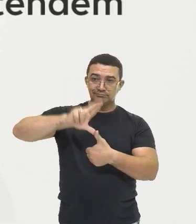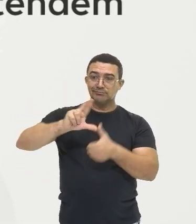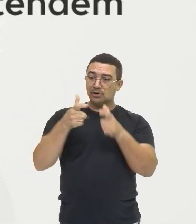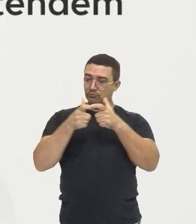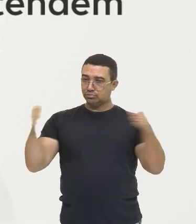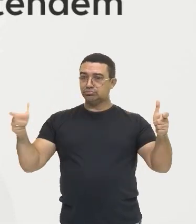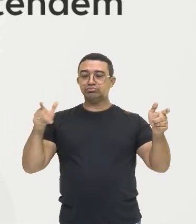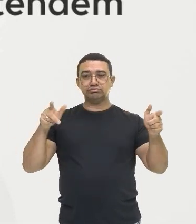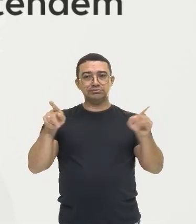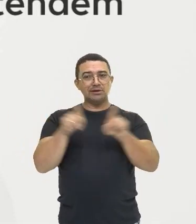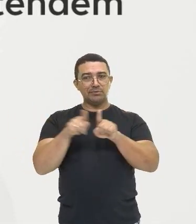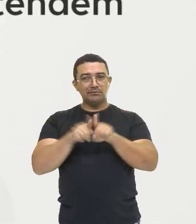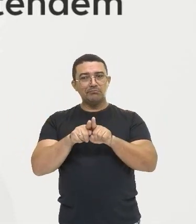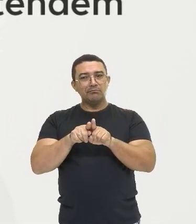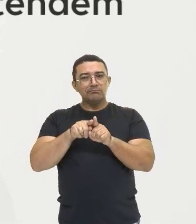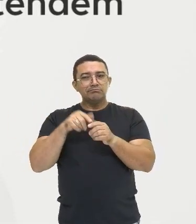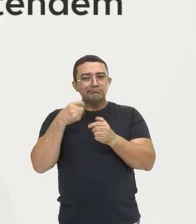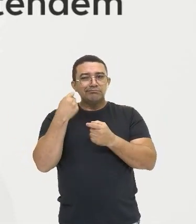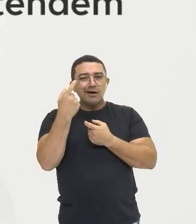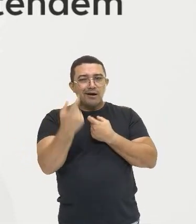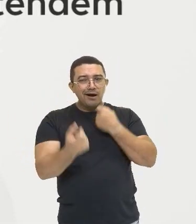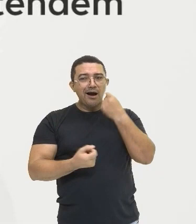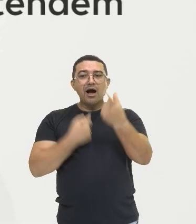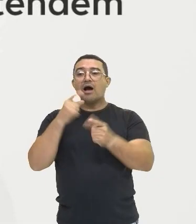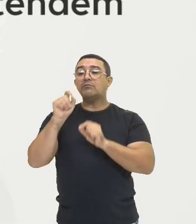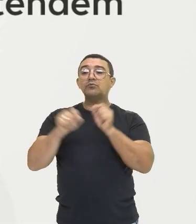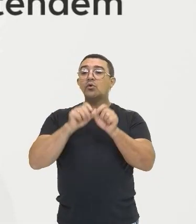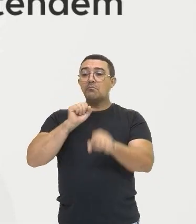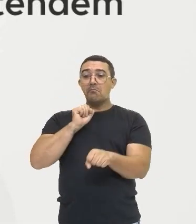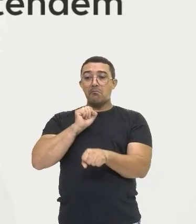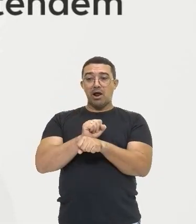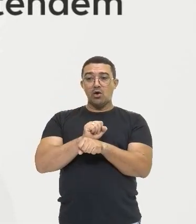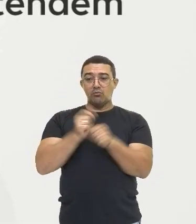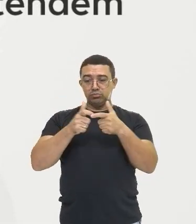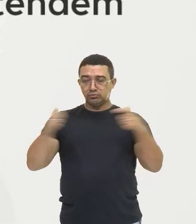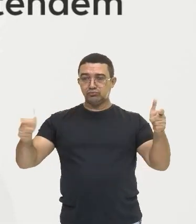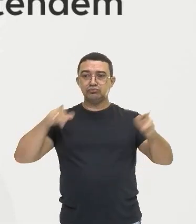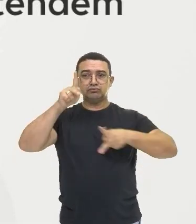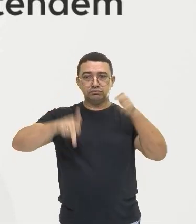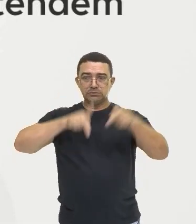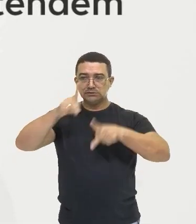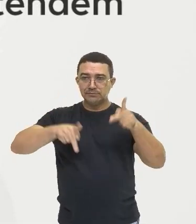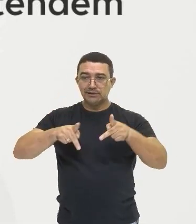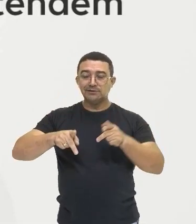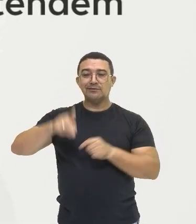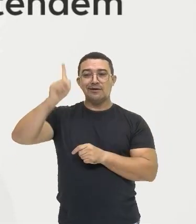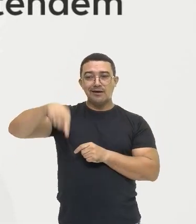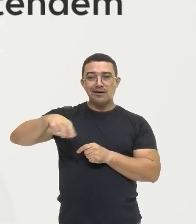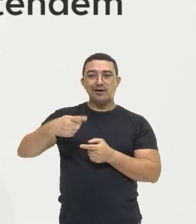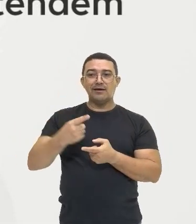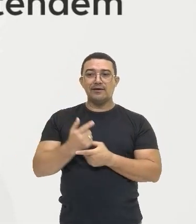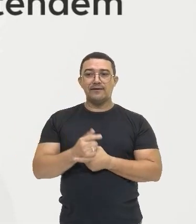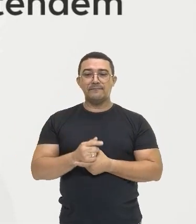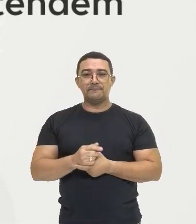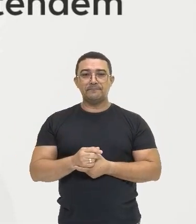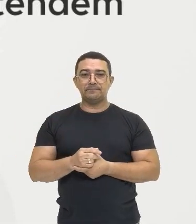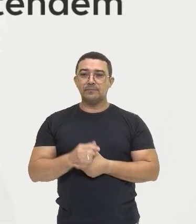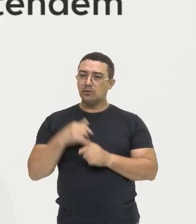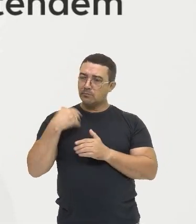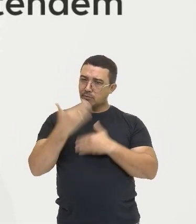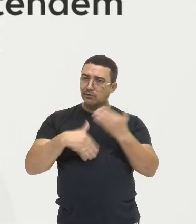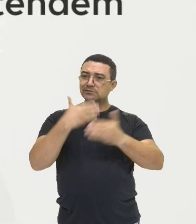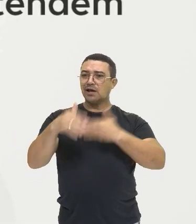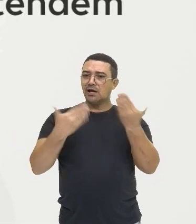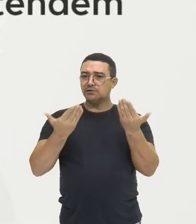forma mais estável e um dos fatores para essa estabilidade no crescimento é justamente o processo